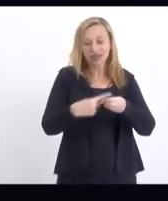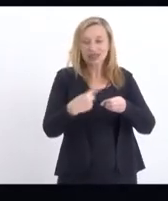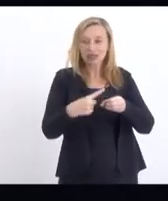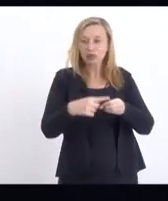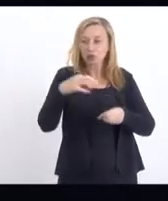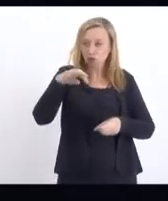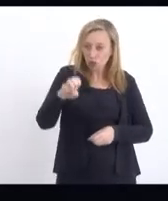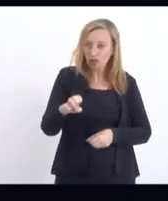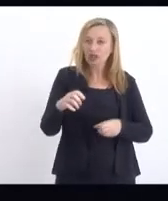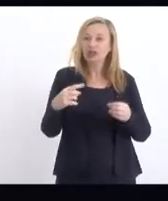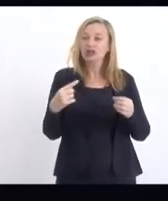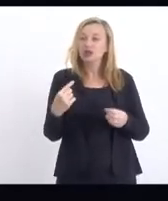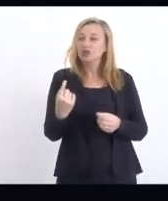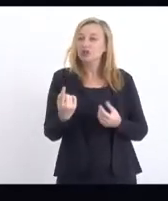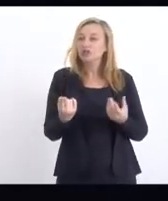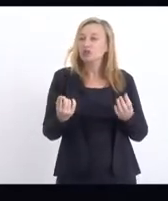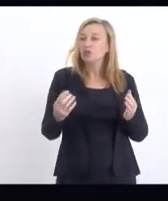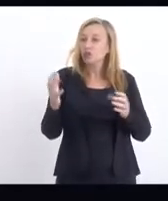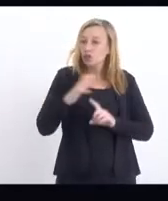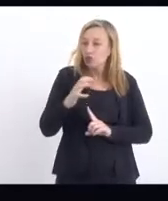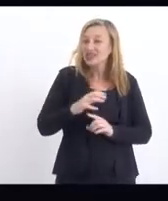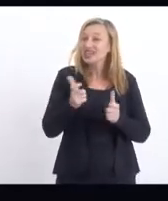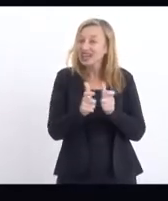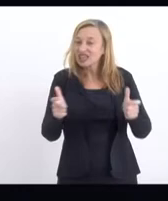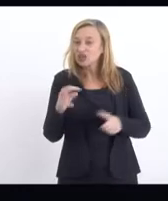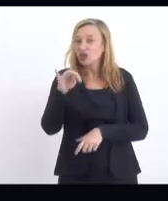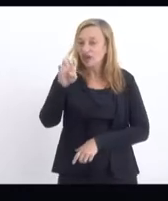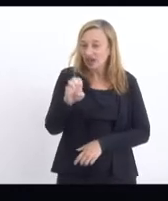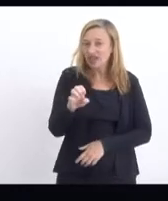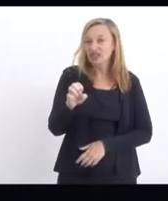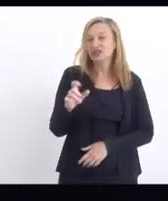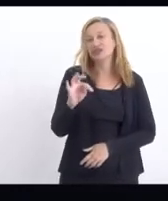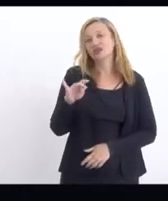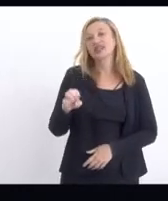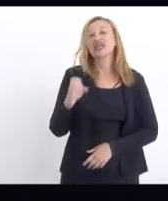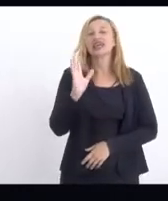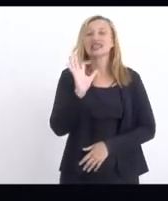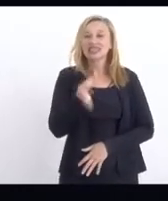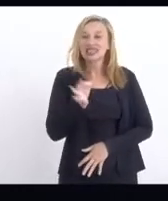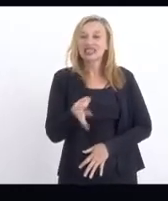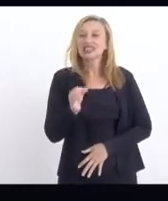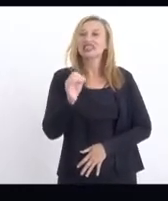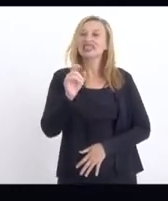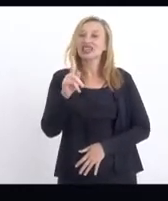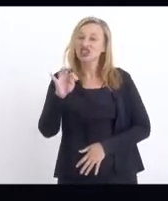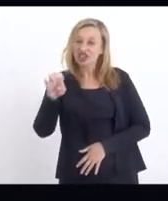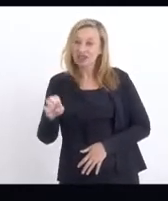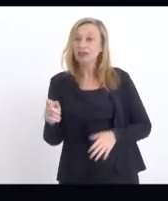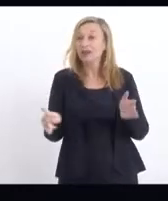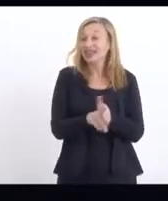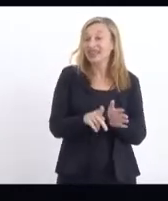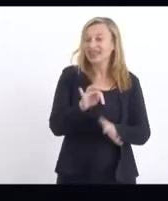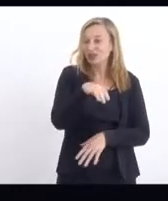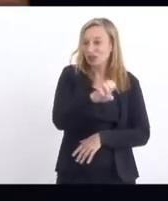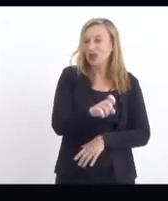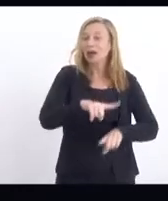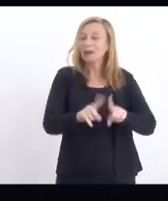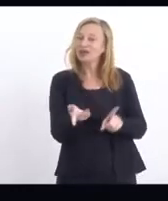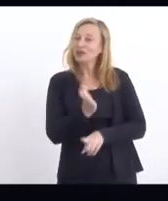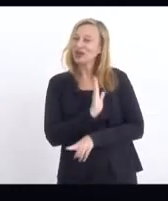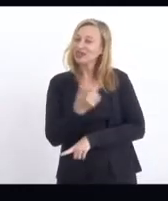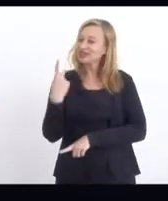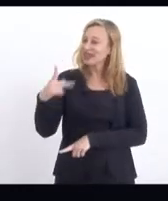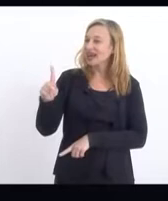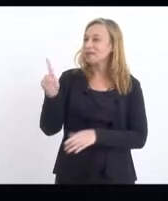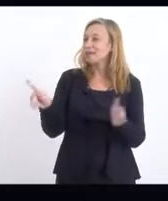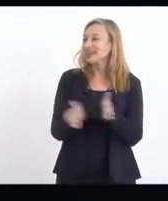convivência muito grande com o Noroeste Fluminense. Eu tenho certeza que a Jeane, geograficamente, pertence ao Norte, mas o coração dela é do